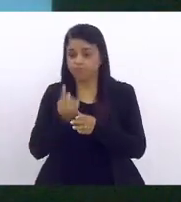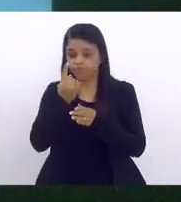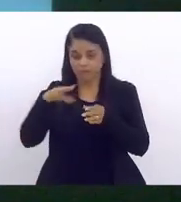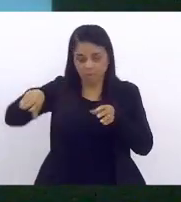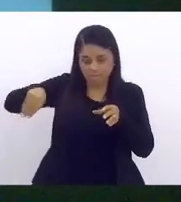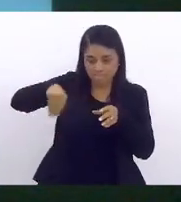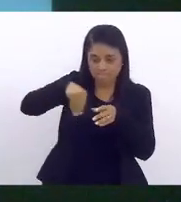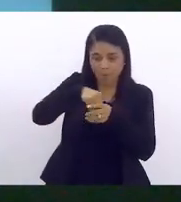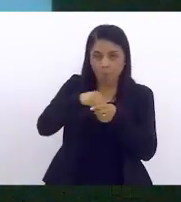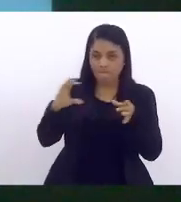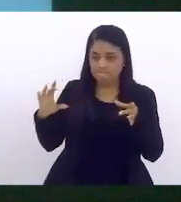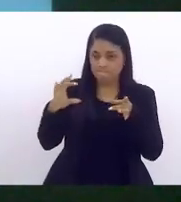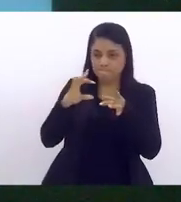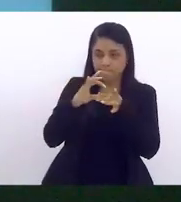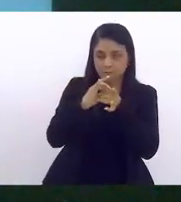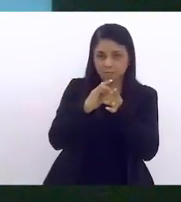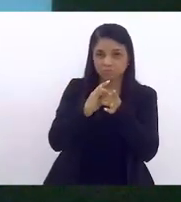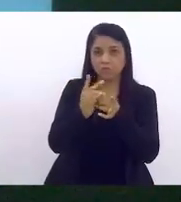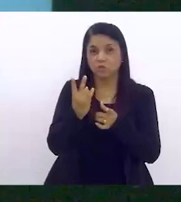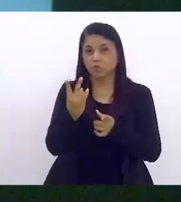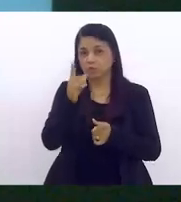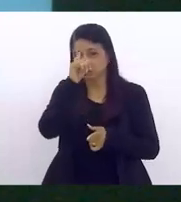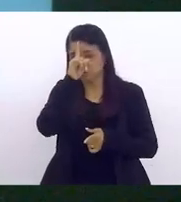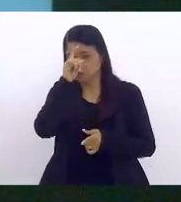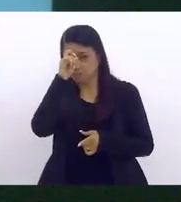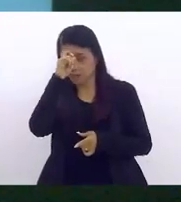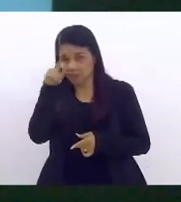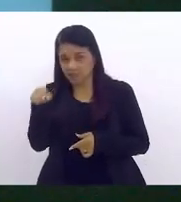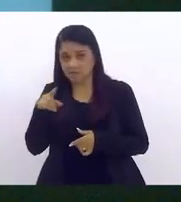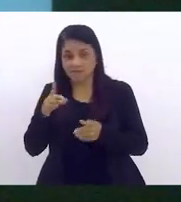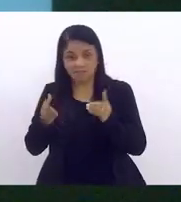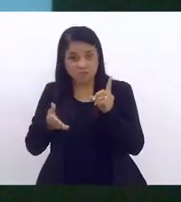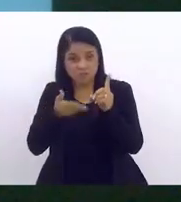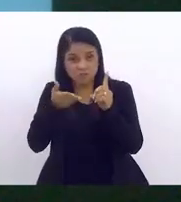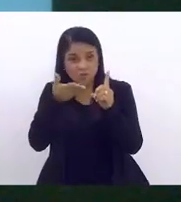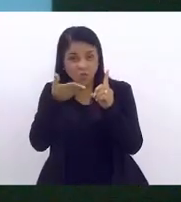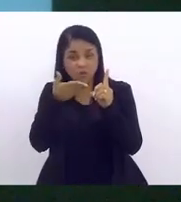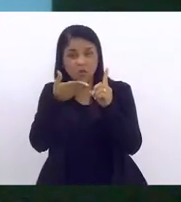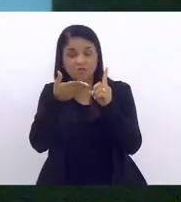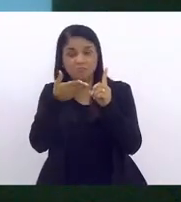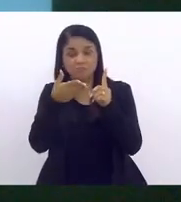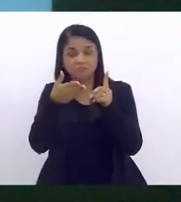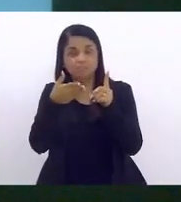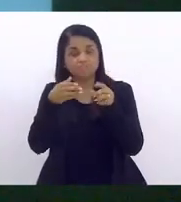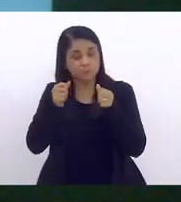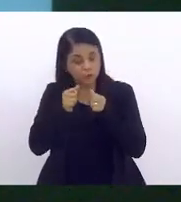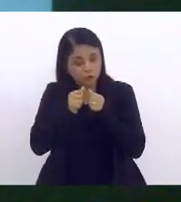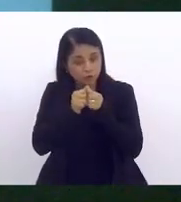a maternidade Alexandre Fleming. E as doulas estiveram juntas